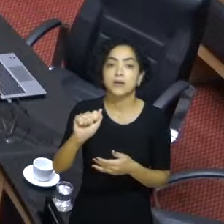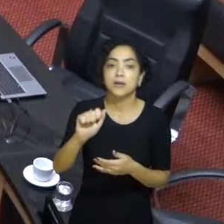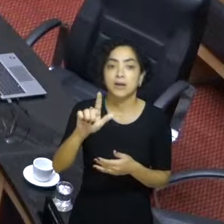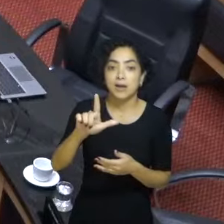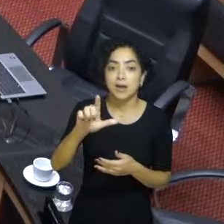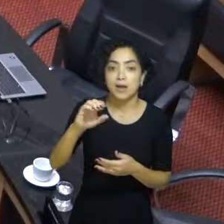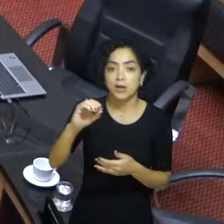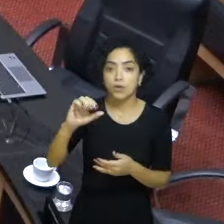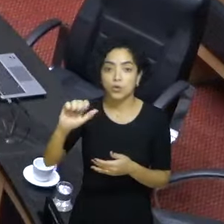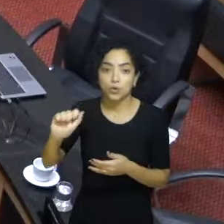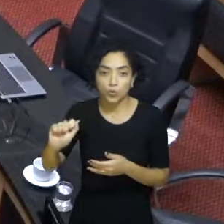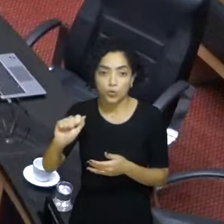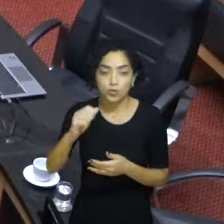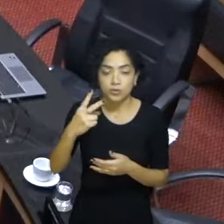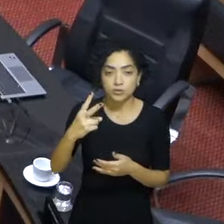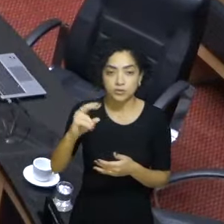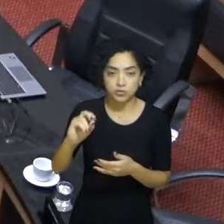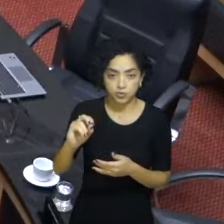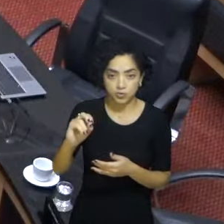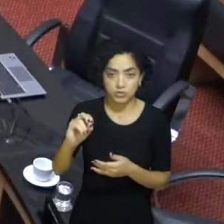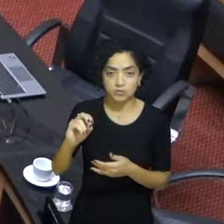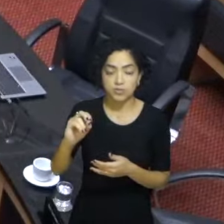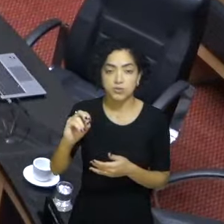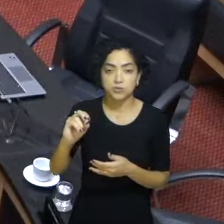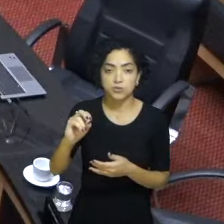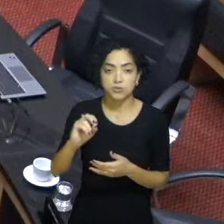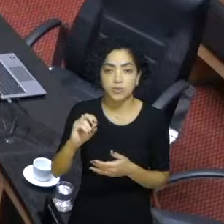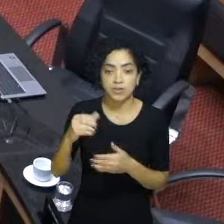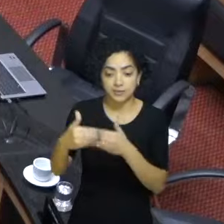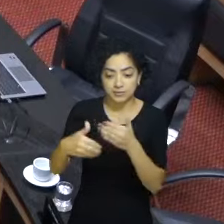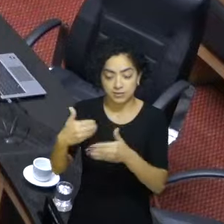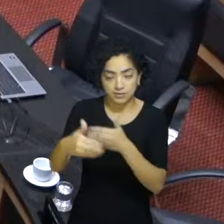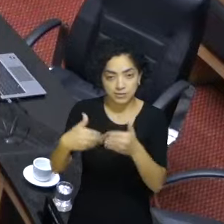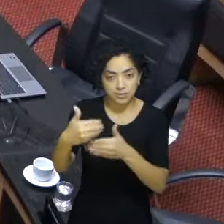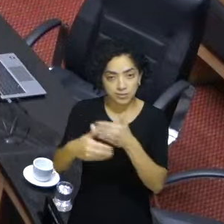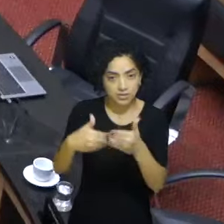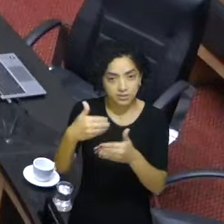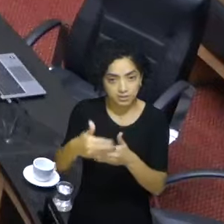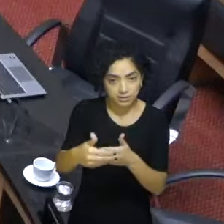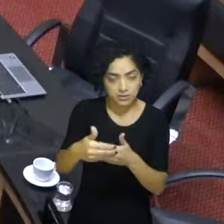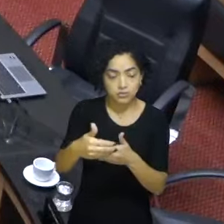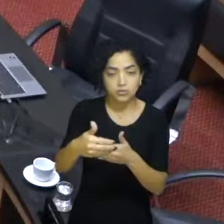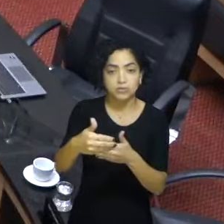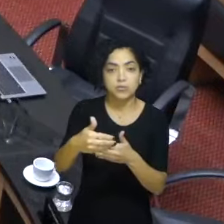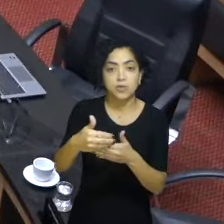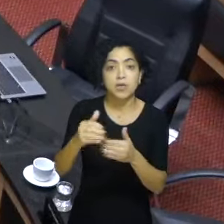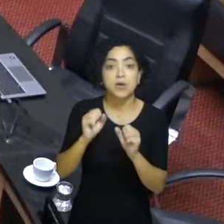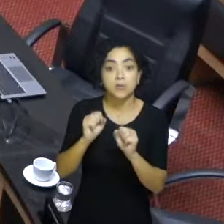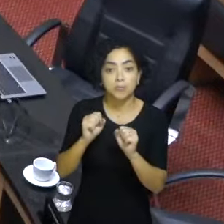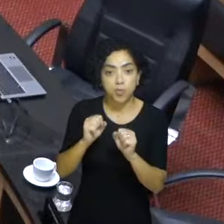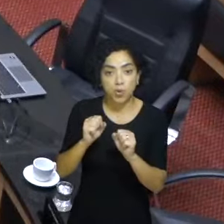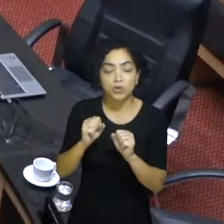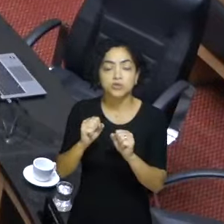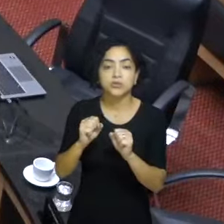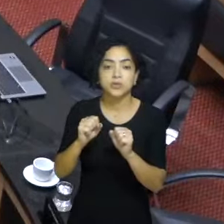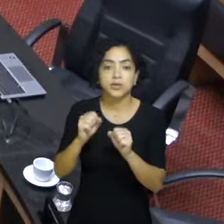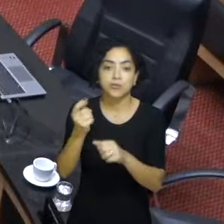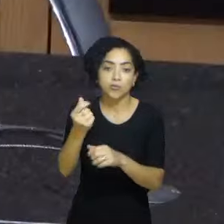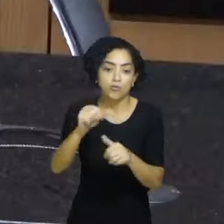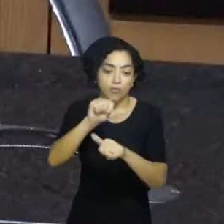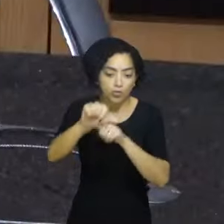a lua de 2000 que está tramitando aqui, que vai vigorar em 2026, pode fixar um valor diferente. A